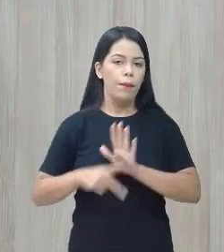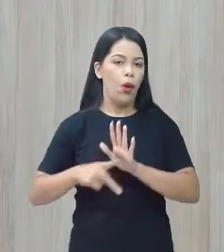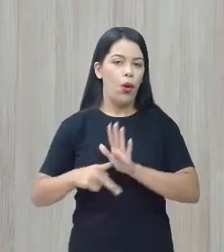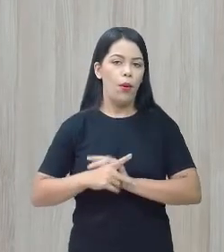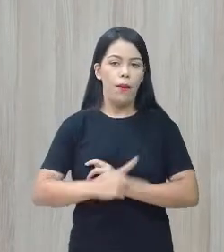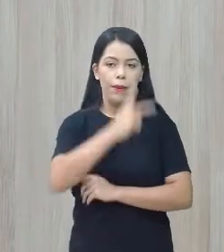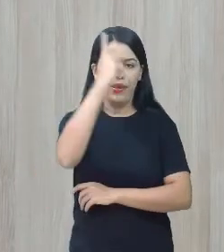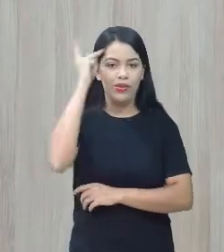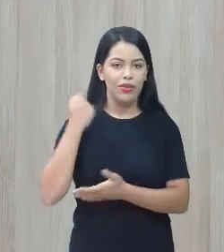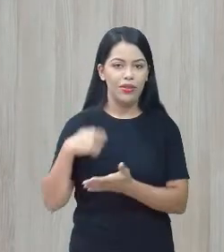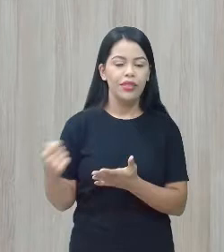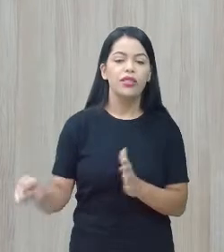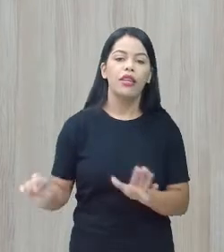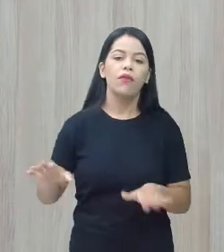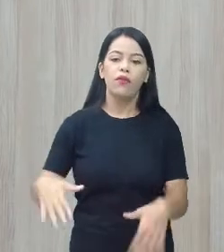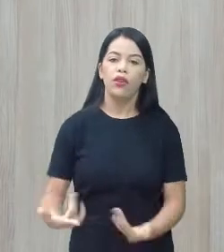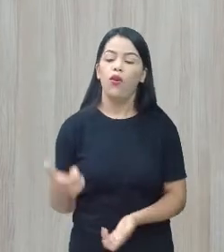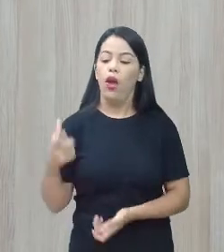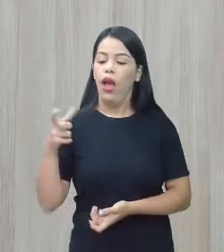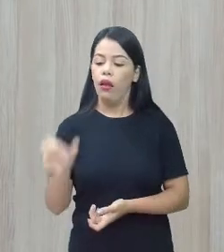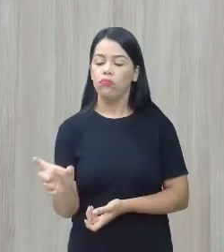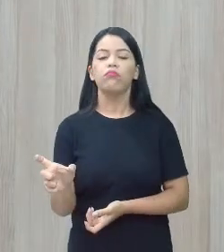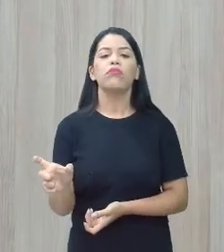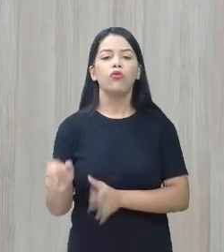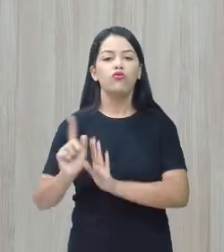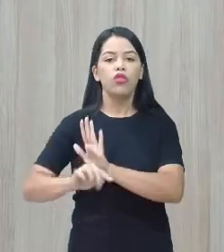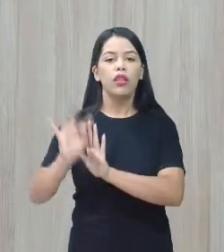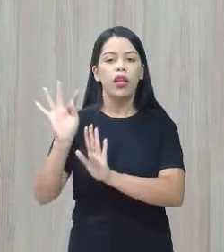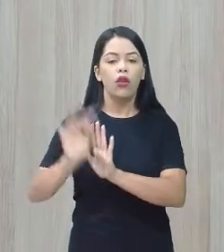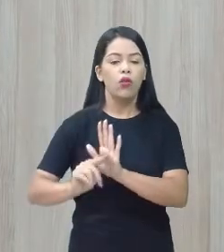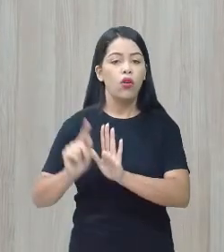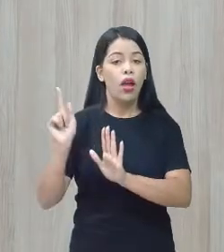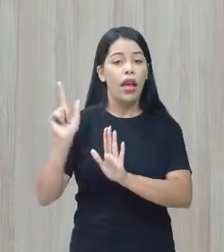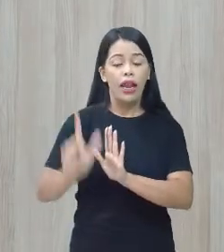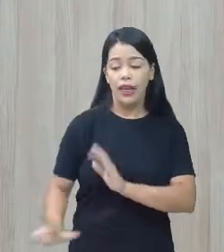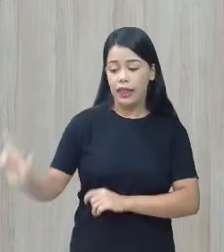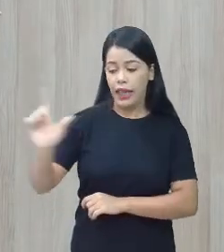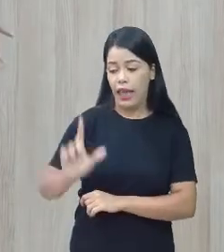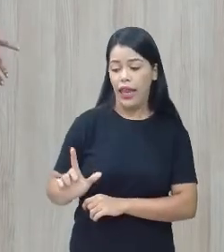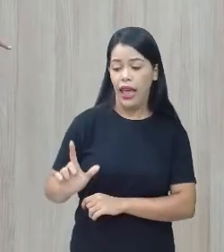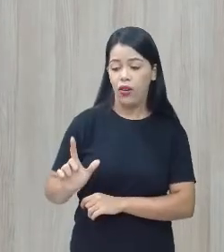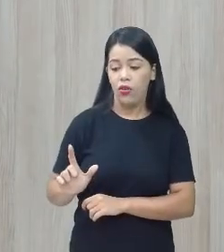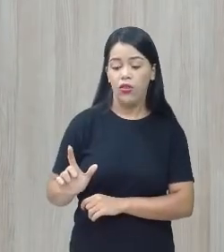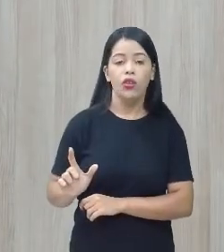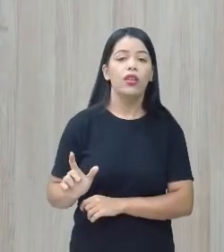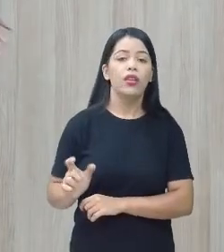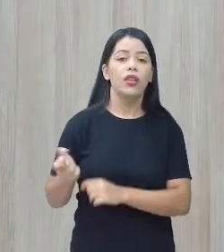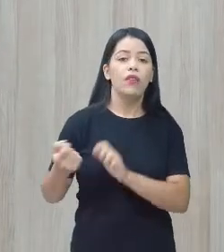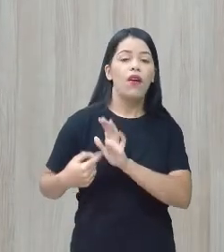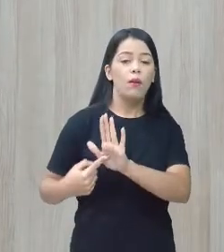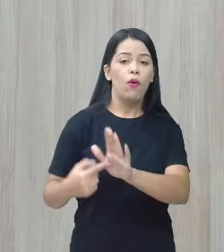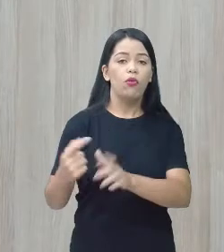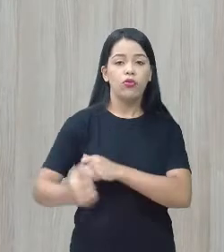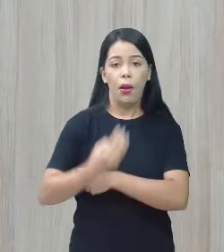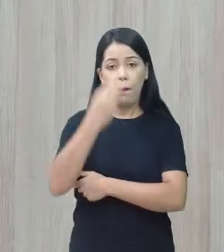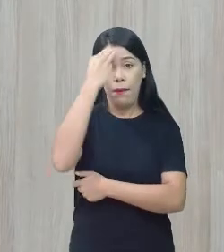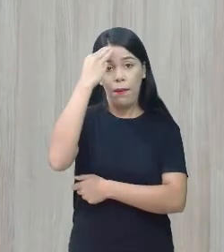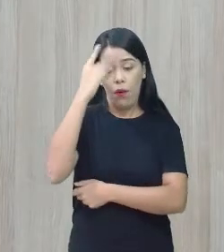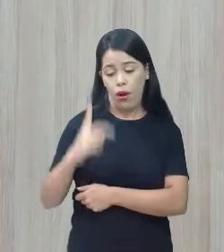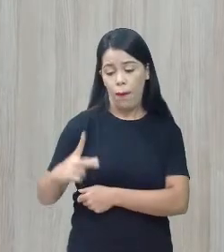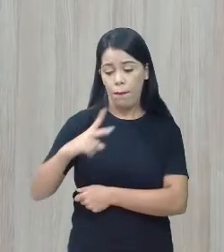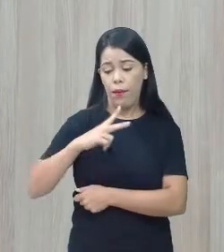gênero literário que vai relatar as memórias individuais, né? Que vai relatar a vida daquela pessoa